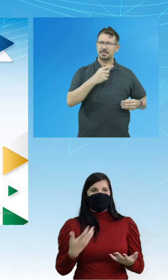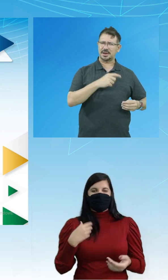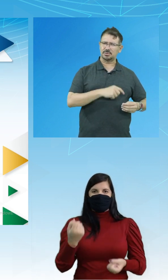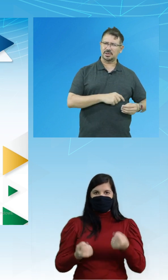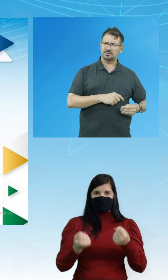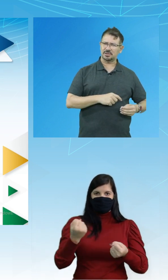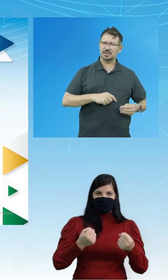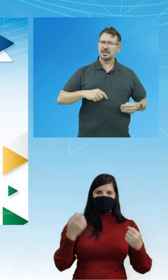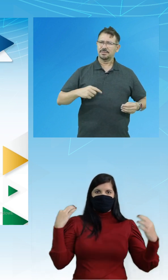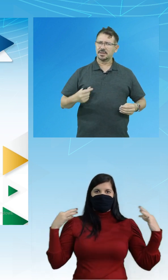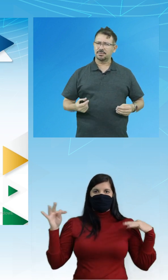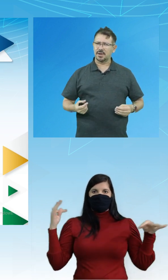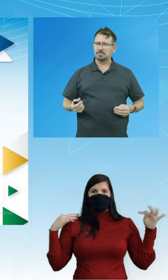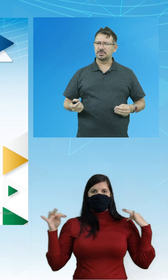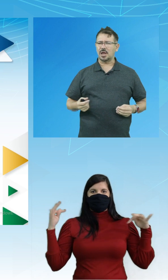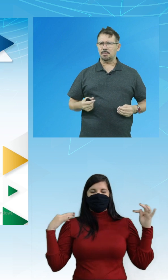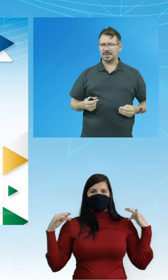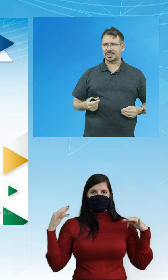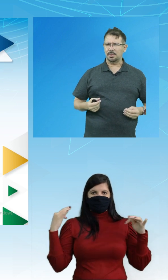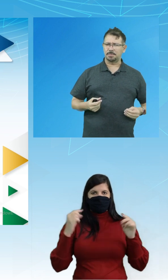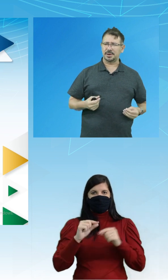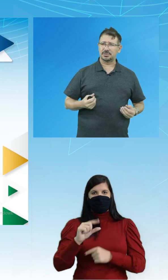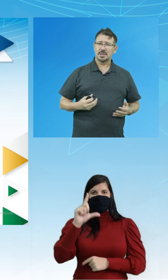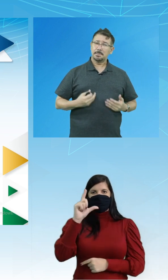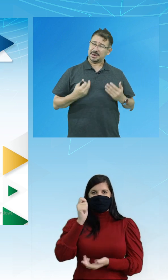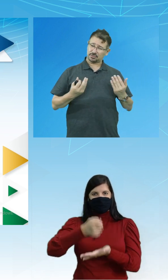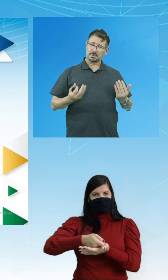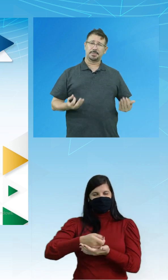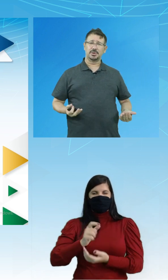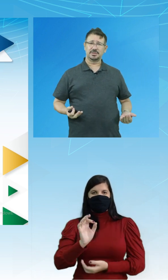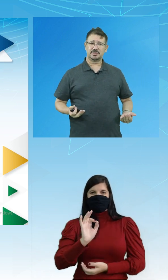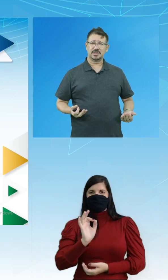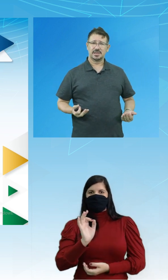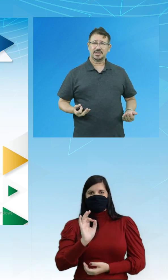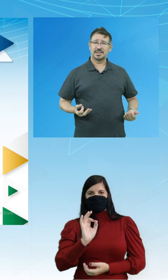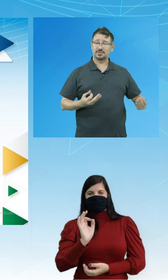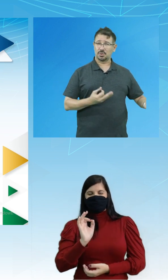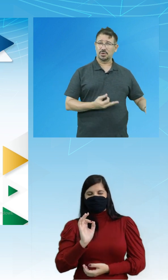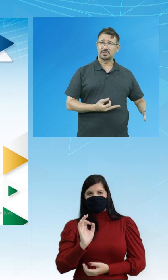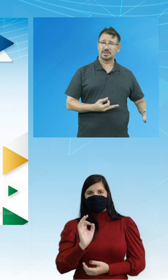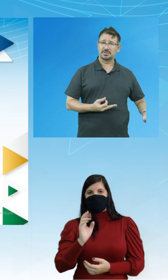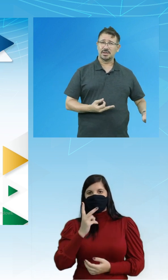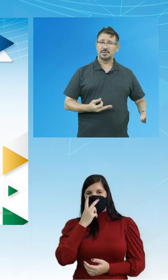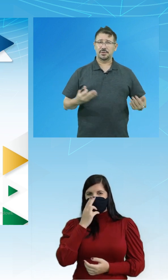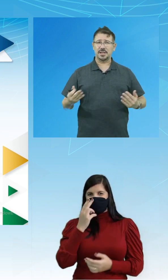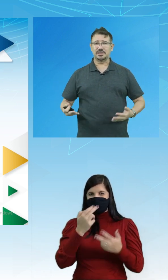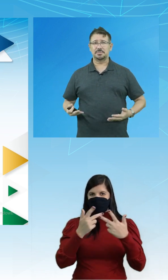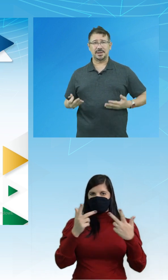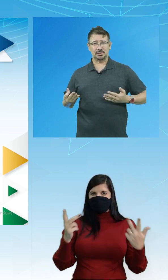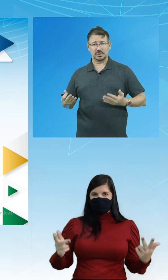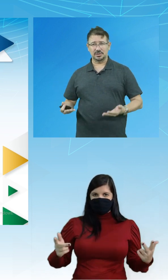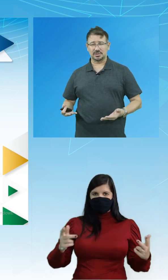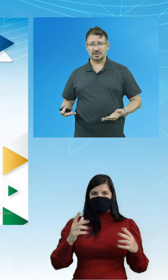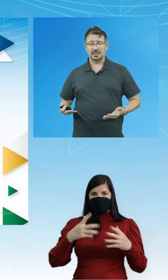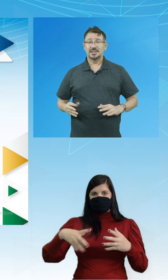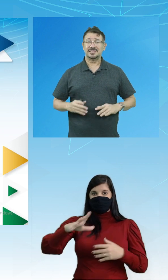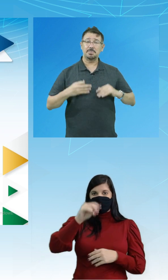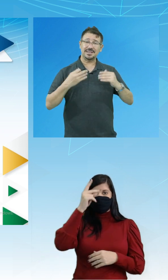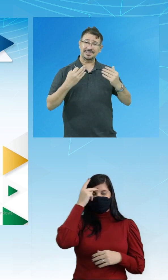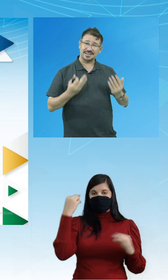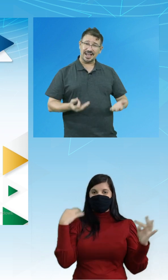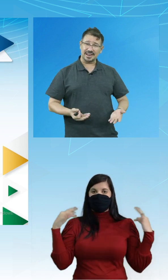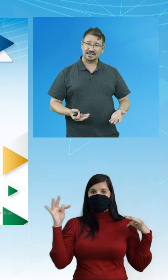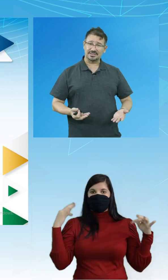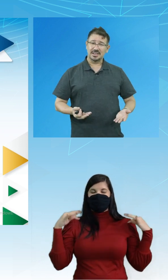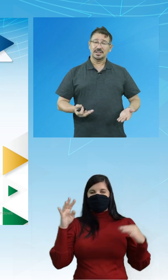ser para turistas, não vamos aumentar o preço. Pressupõe-se que as coisas feitas para turistas são